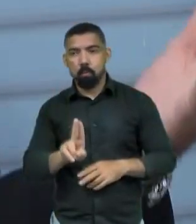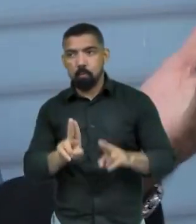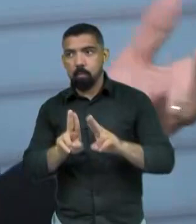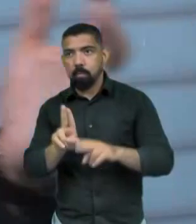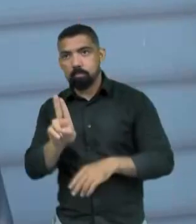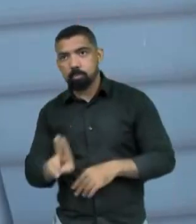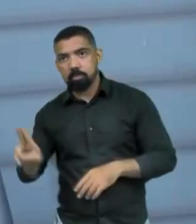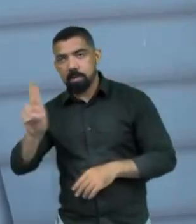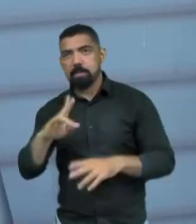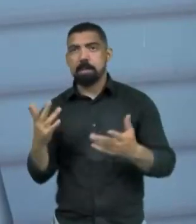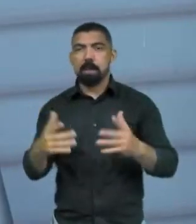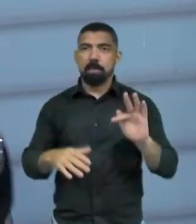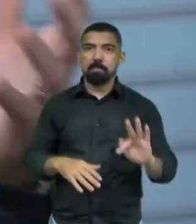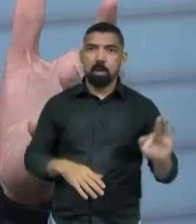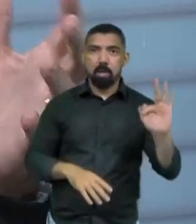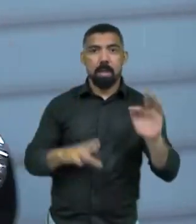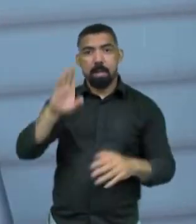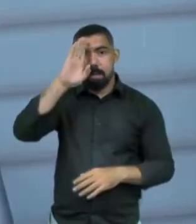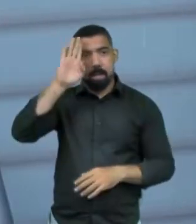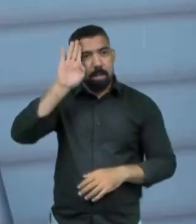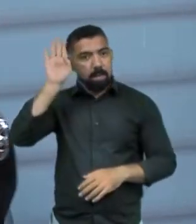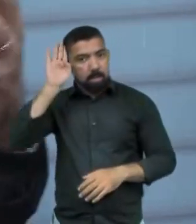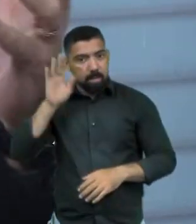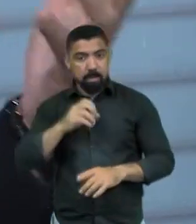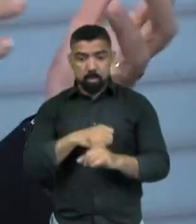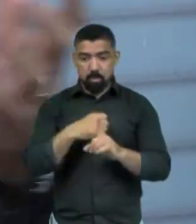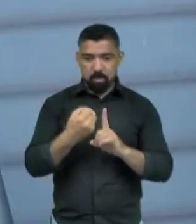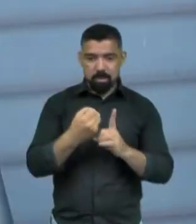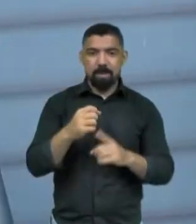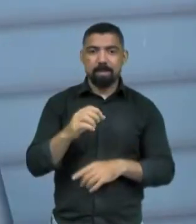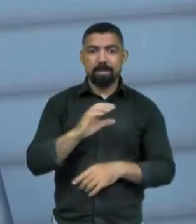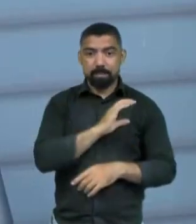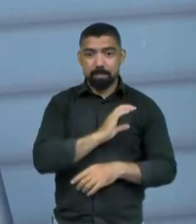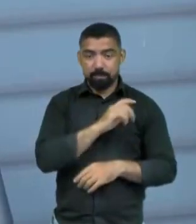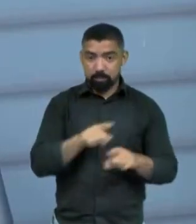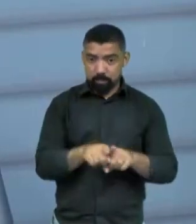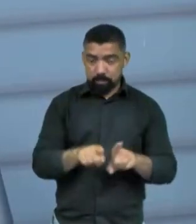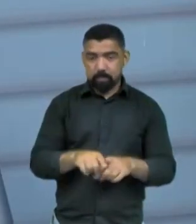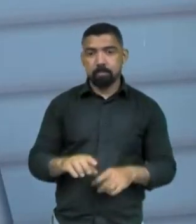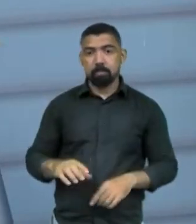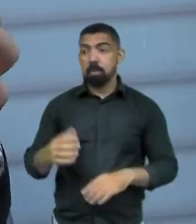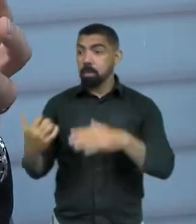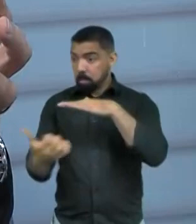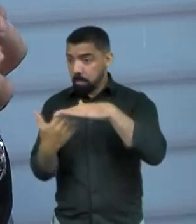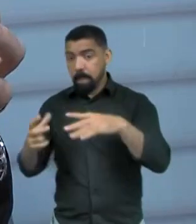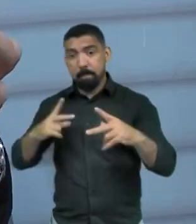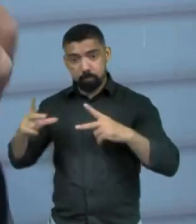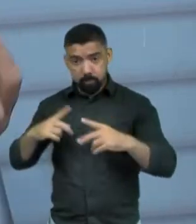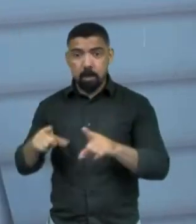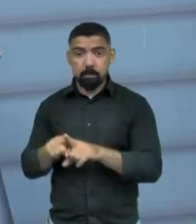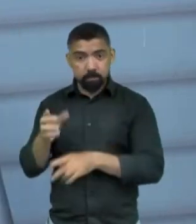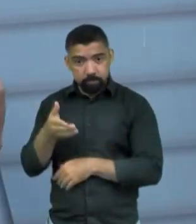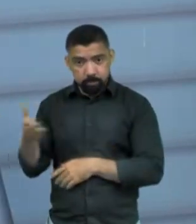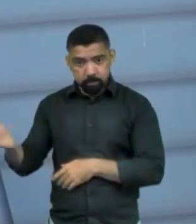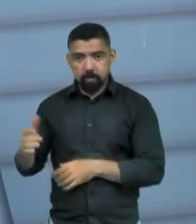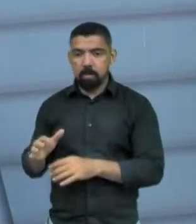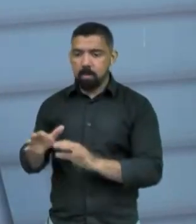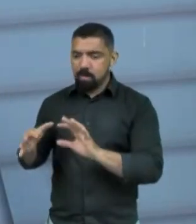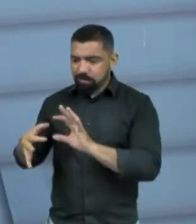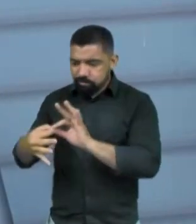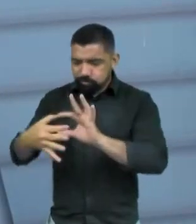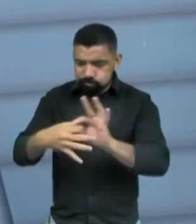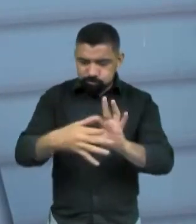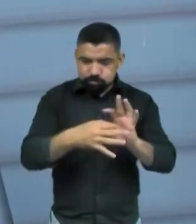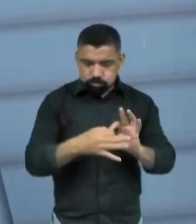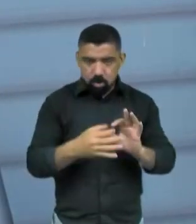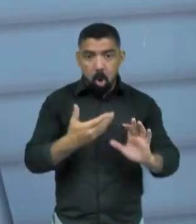Envolve a sociedade civil, envolve a iniciativa privada, certo? E você precisa orquestrar isso